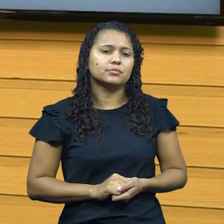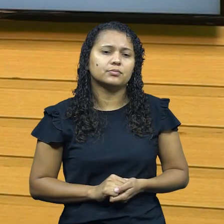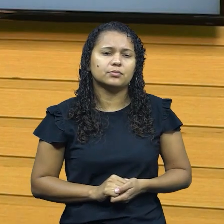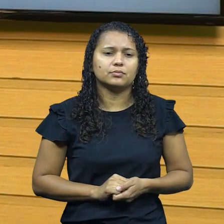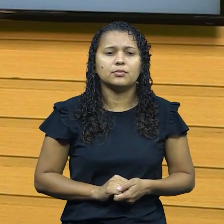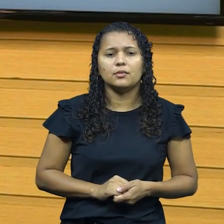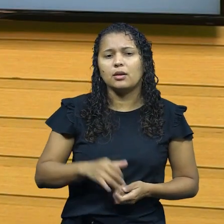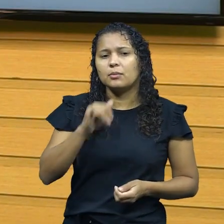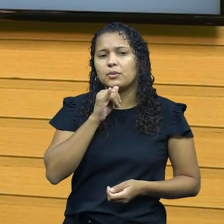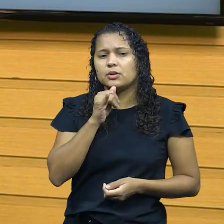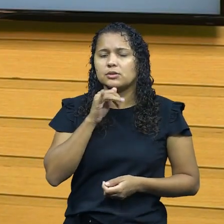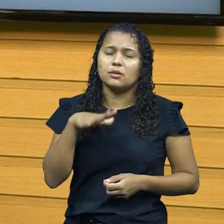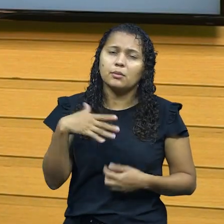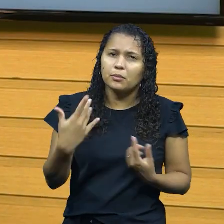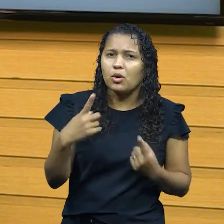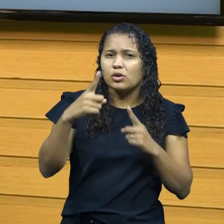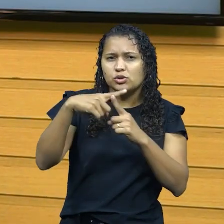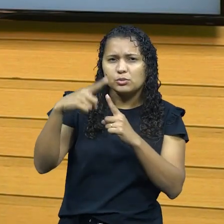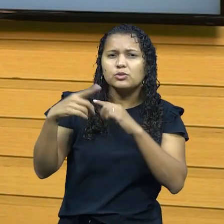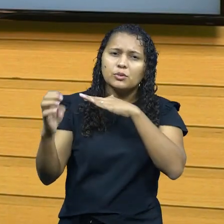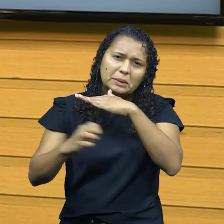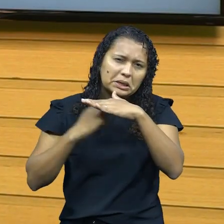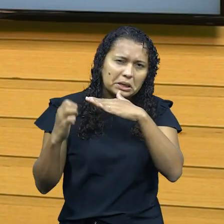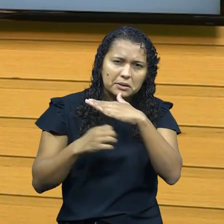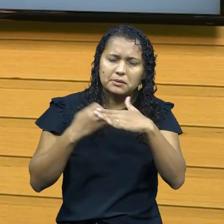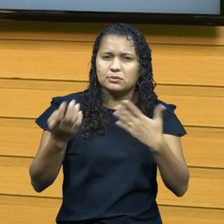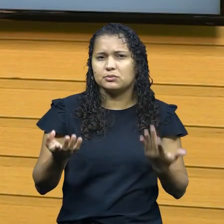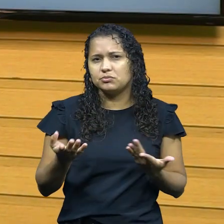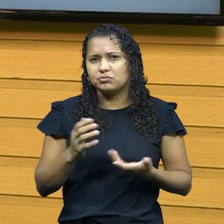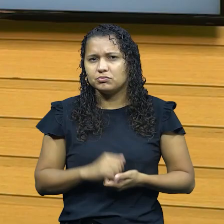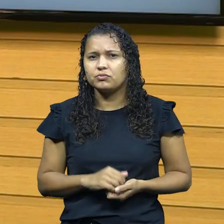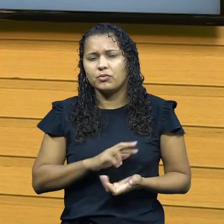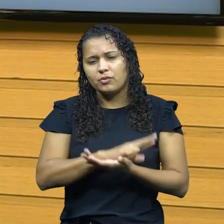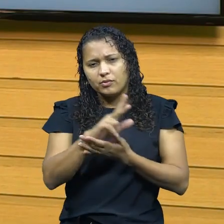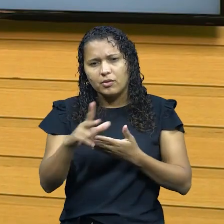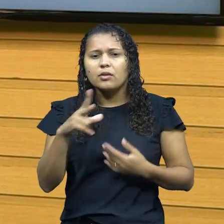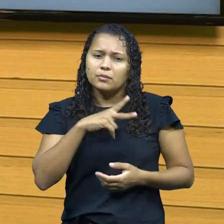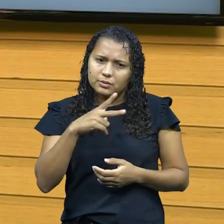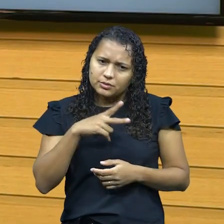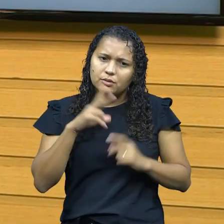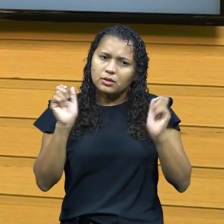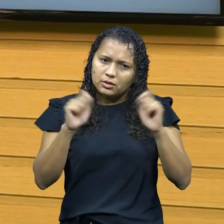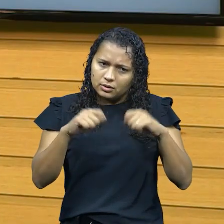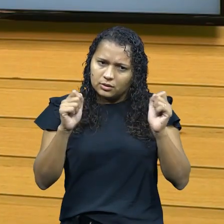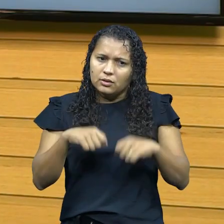privada. Ou seja, são empresas, né? São ações privadas